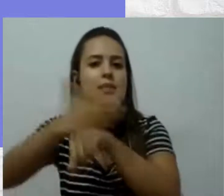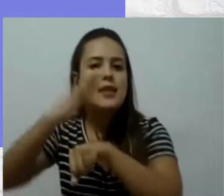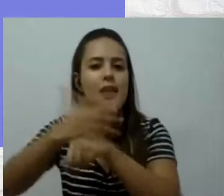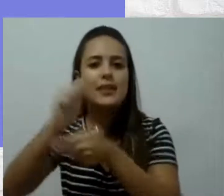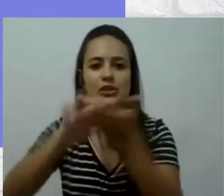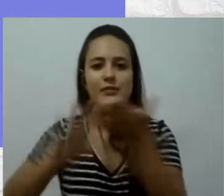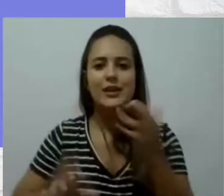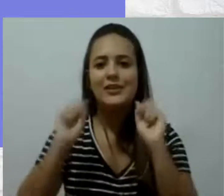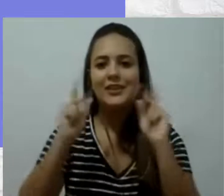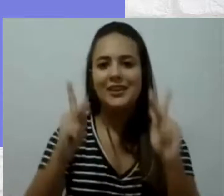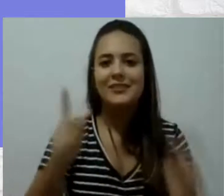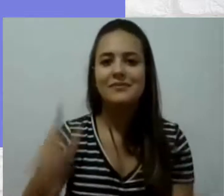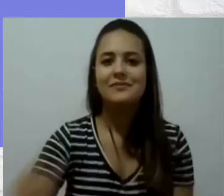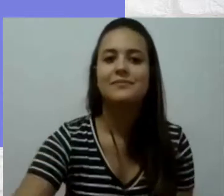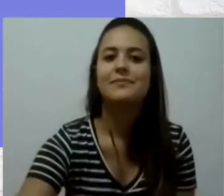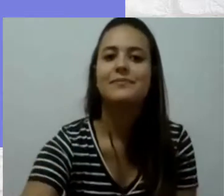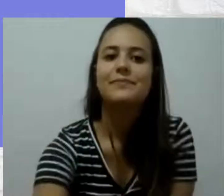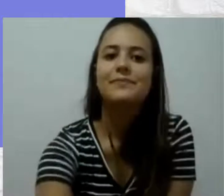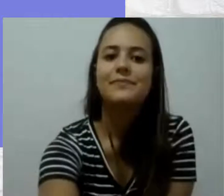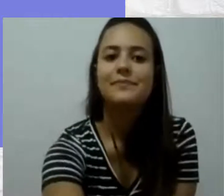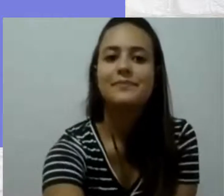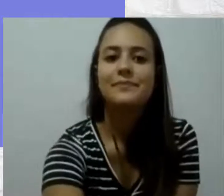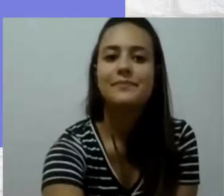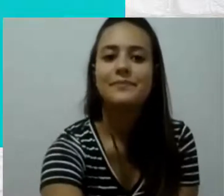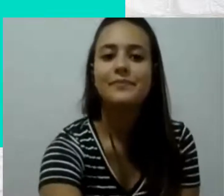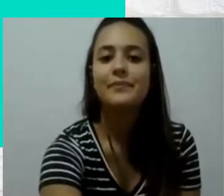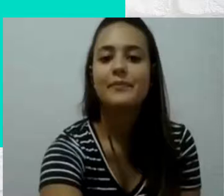quanto em casa, em atividades.